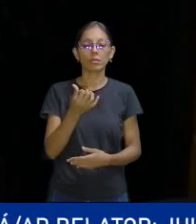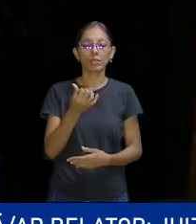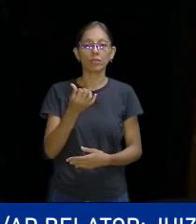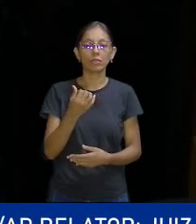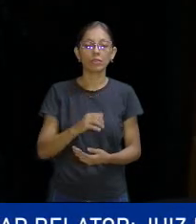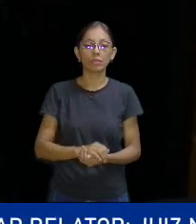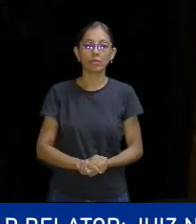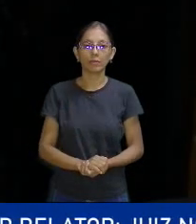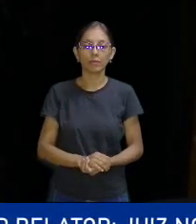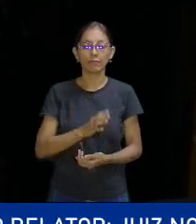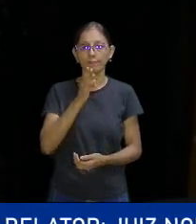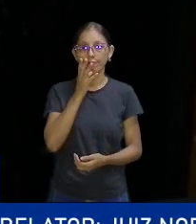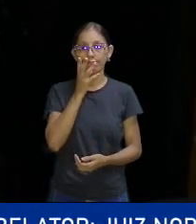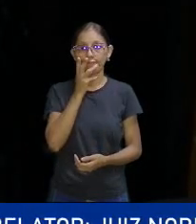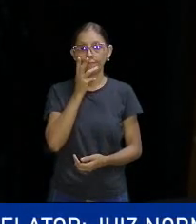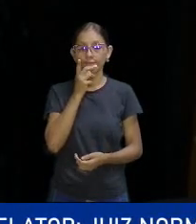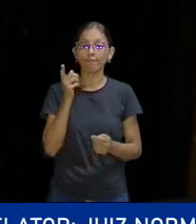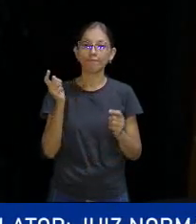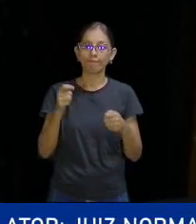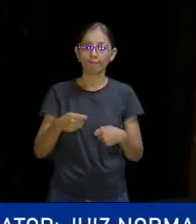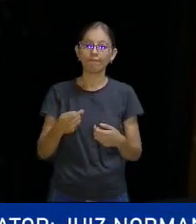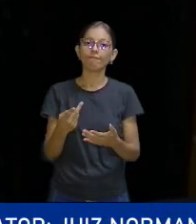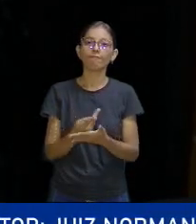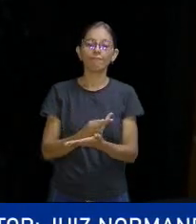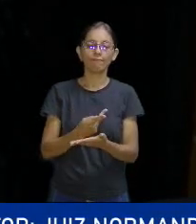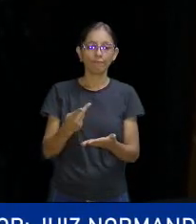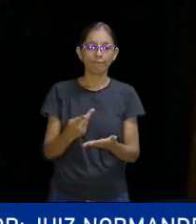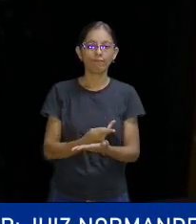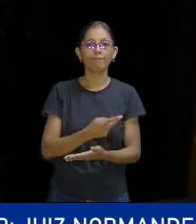vício insanável e gravíssimo, pois,